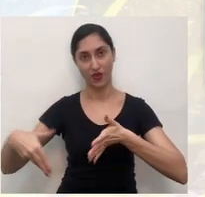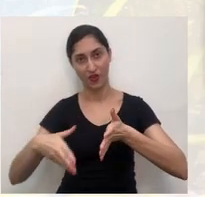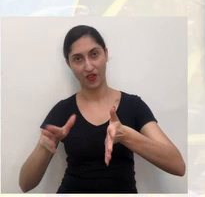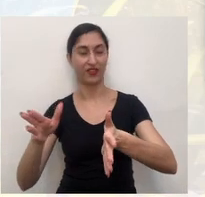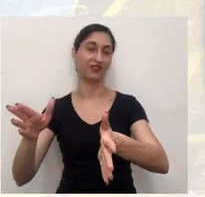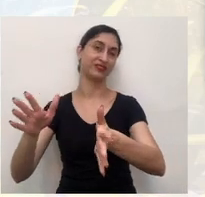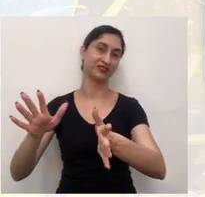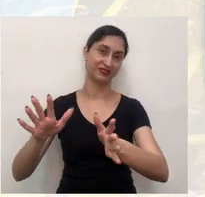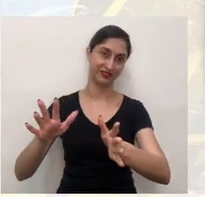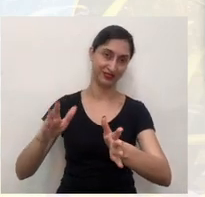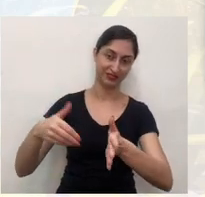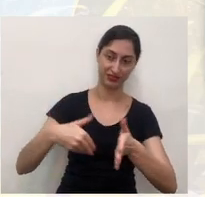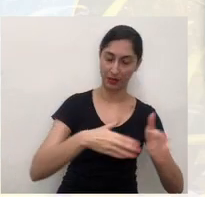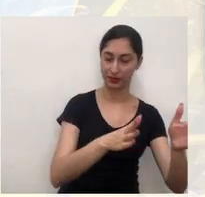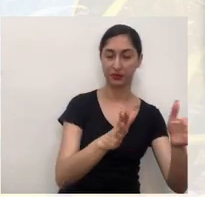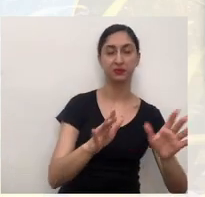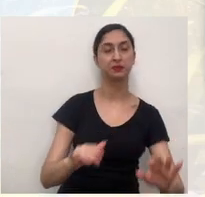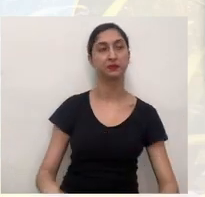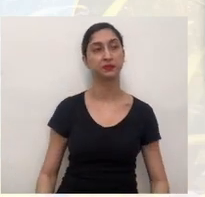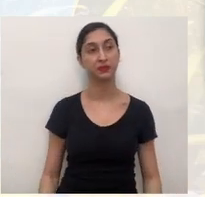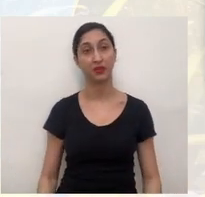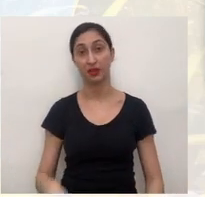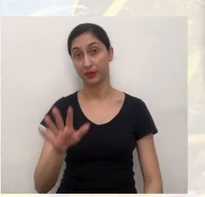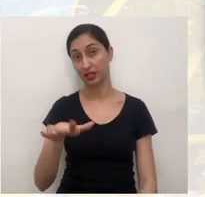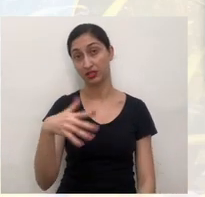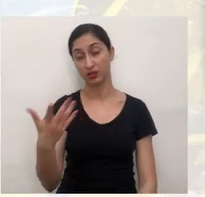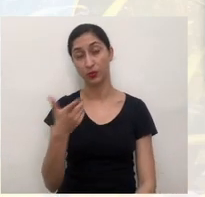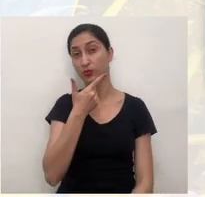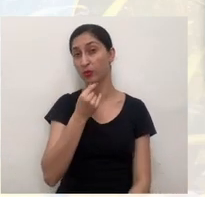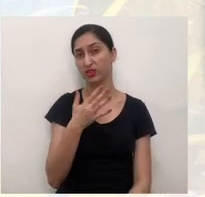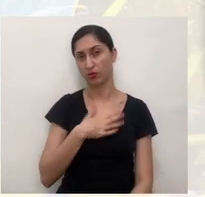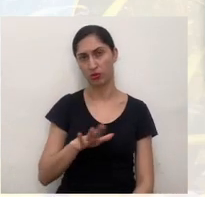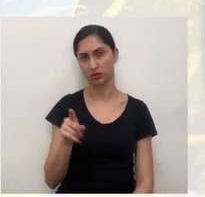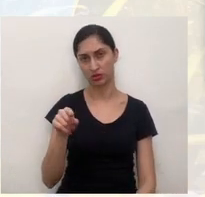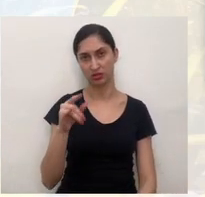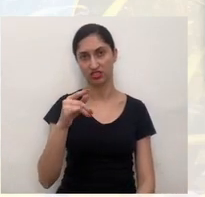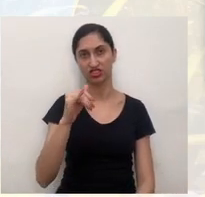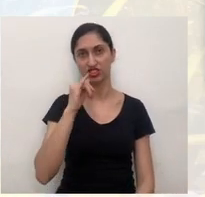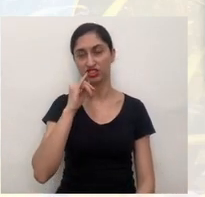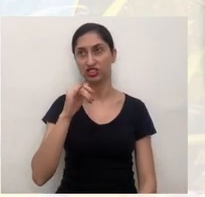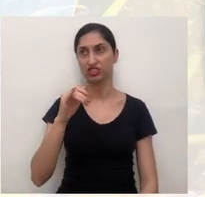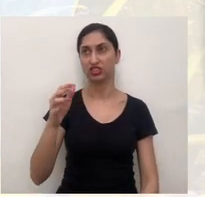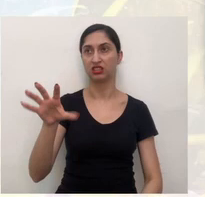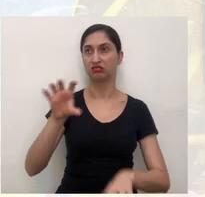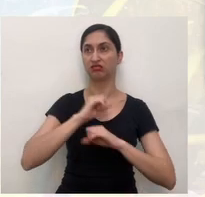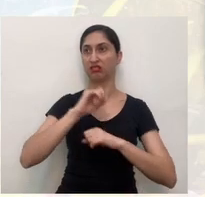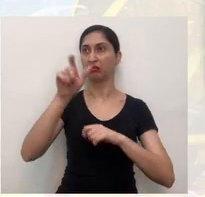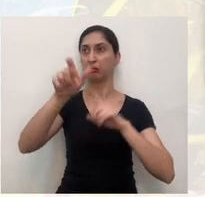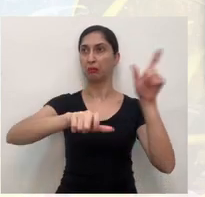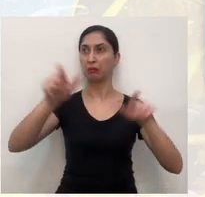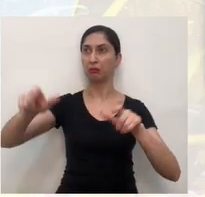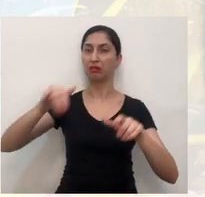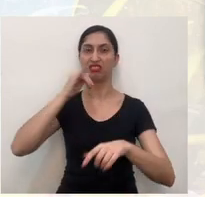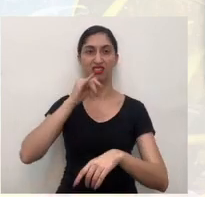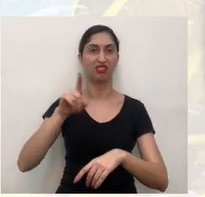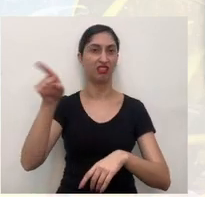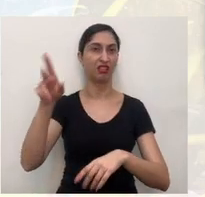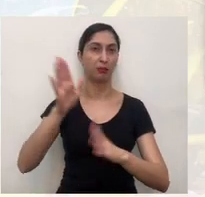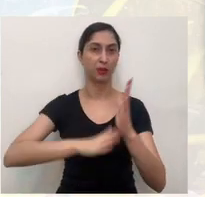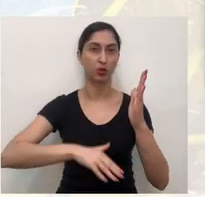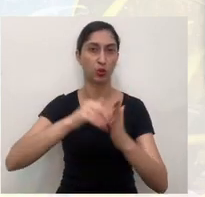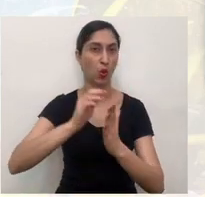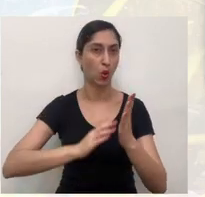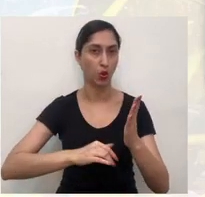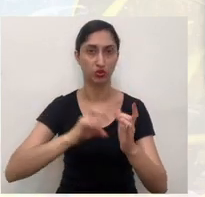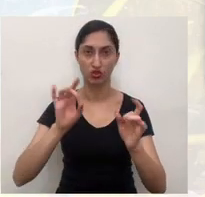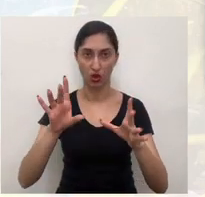não é verdadeira, né? Ele rechaça. Também ele invocava as mutações, porque passa o jardim, que não existem em